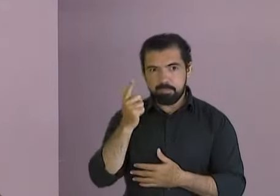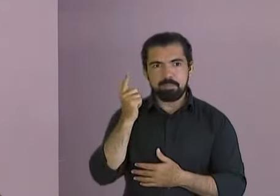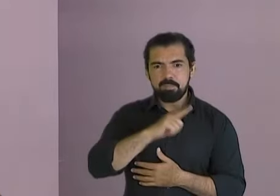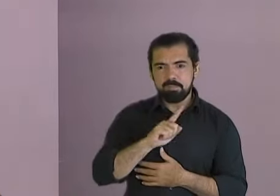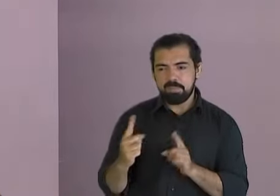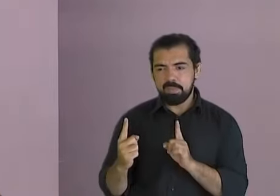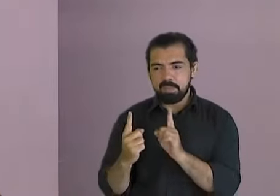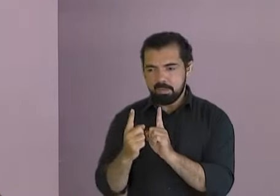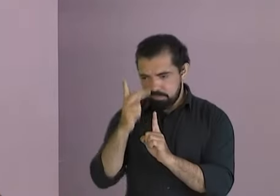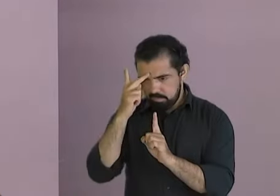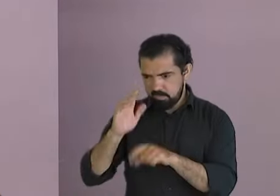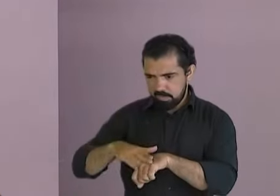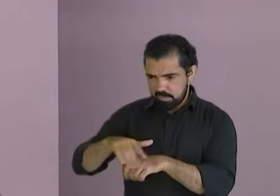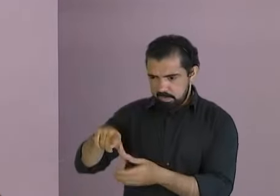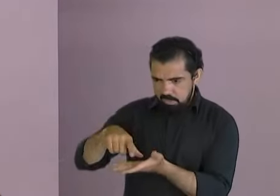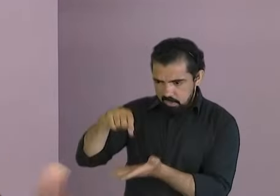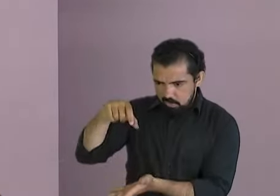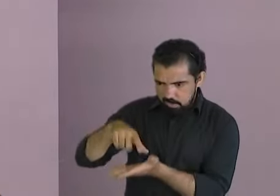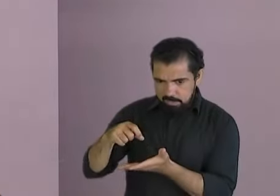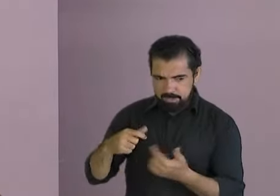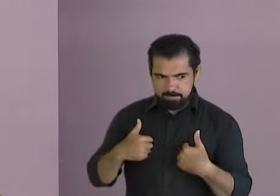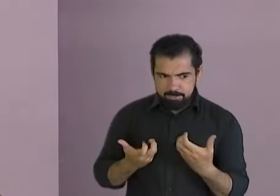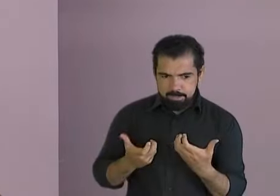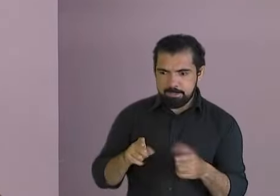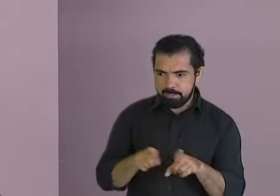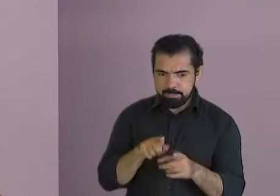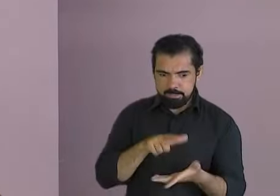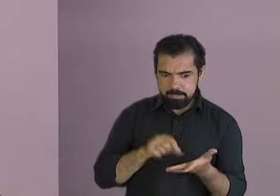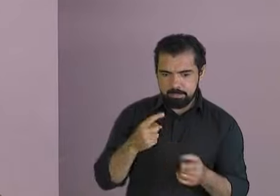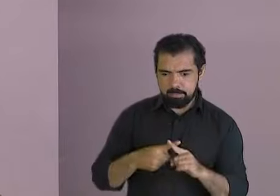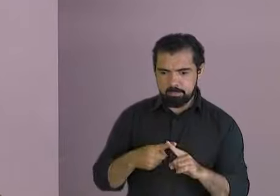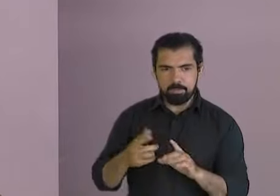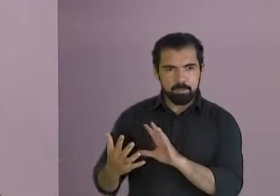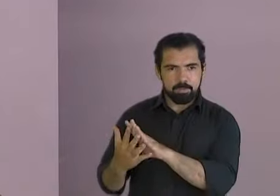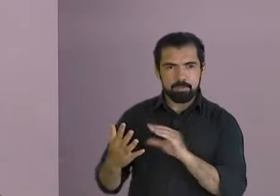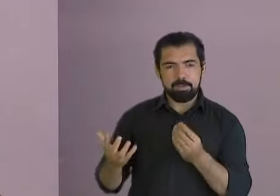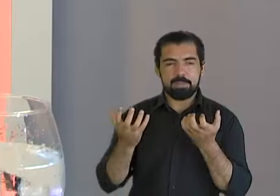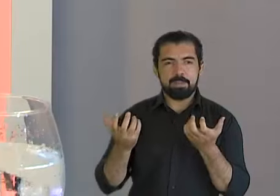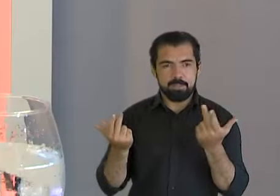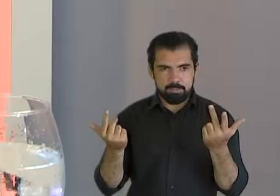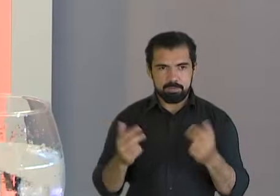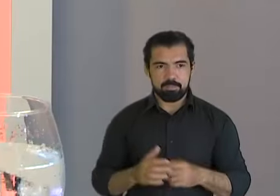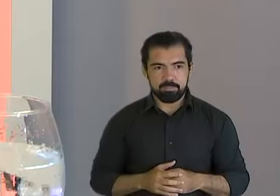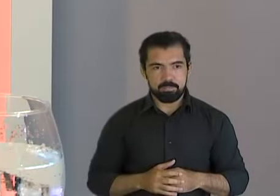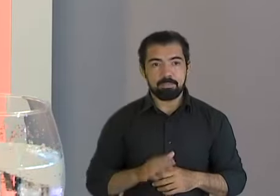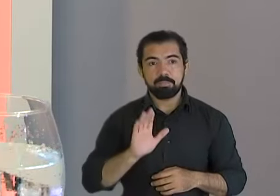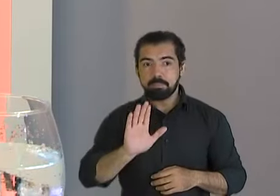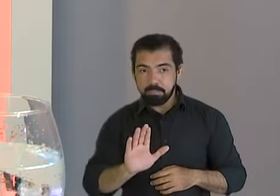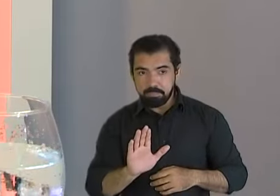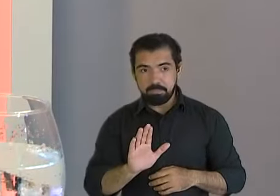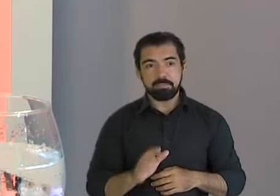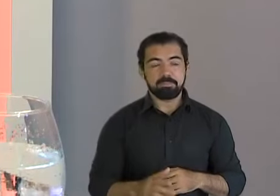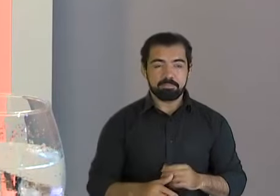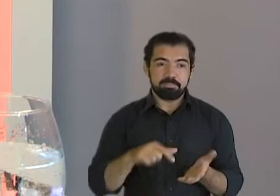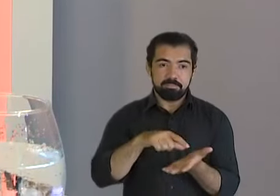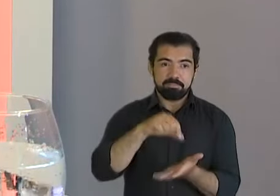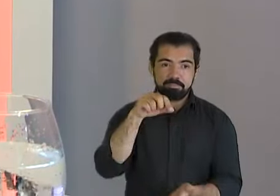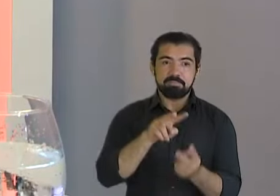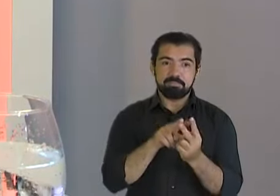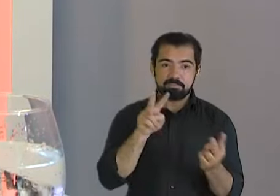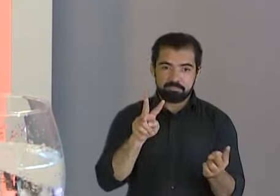nem perto de alguém que está jogando, né? Por conta dessa questão da compulsão mesmo. O fato é que esses jogos estão aí, a gente tem